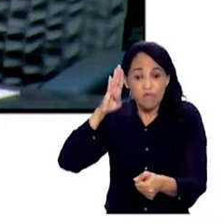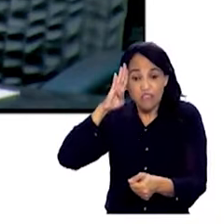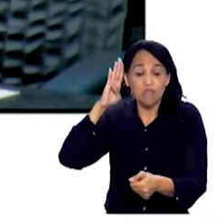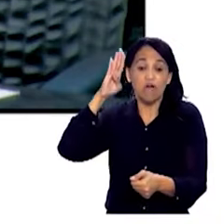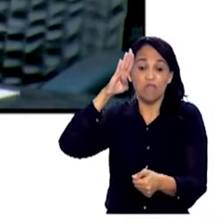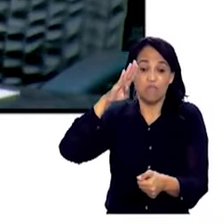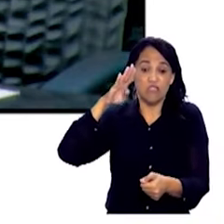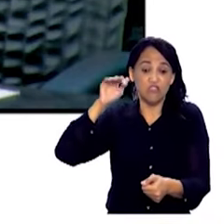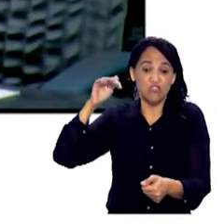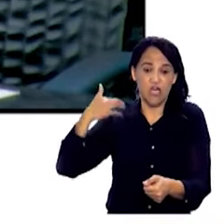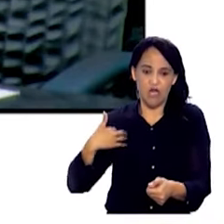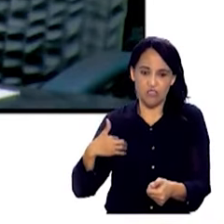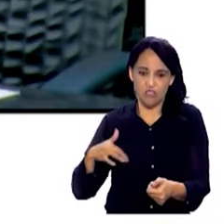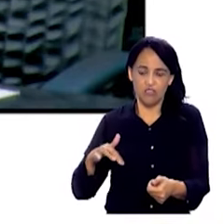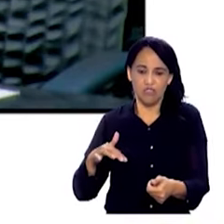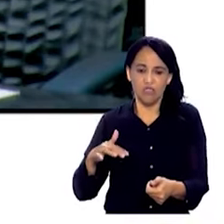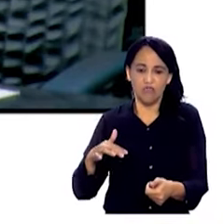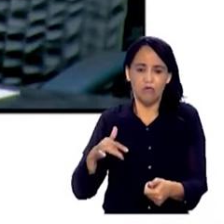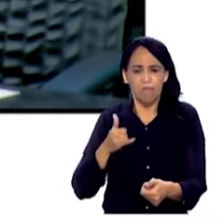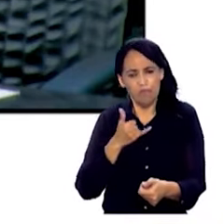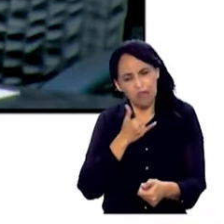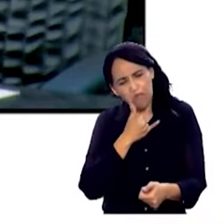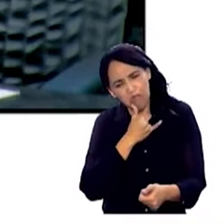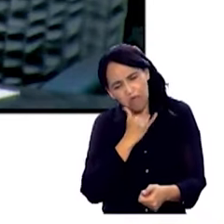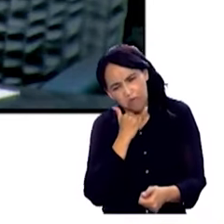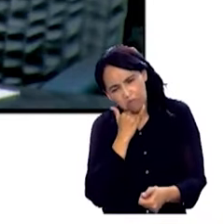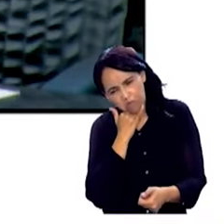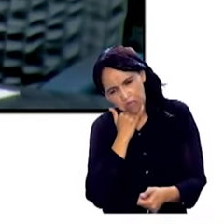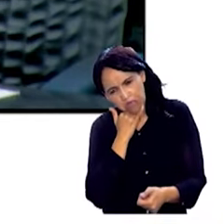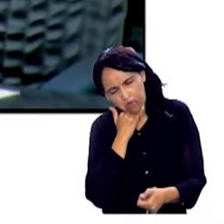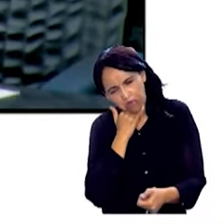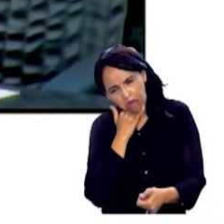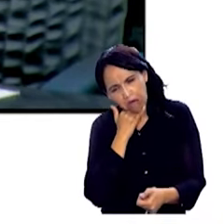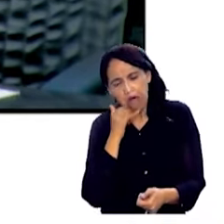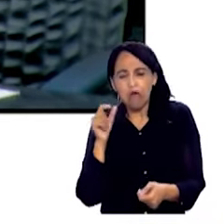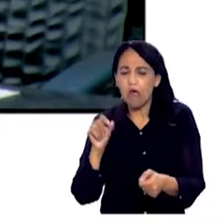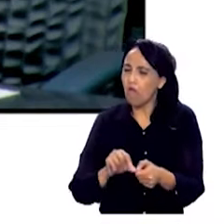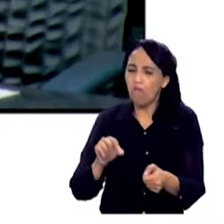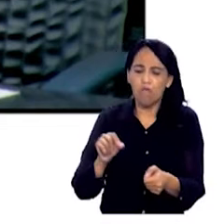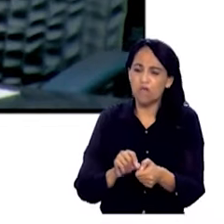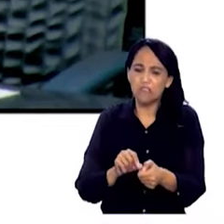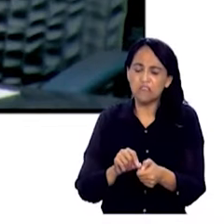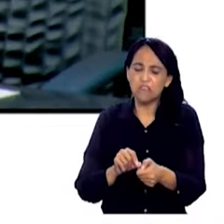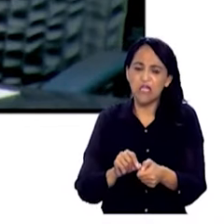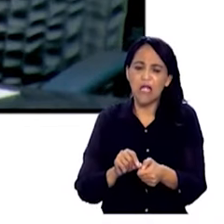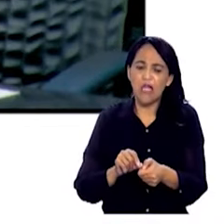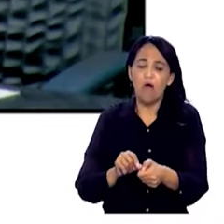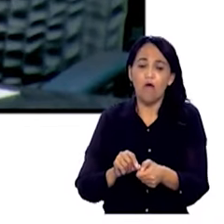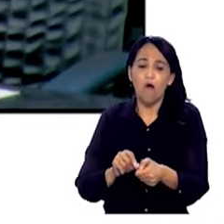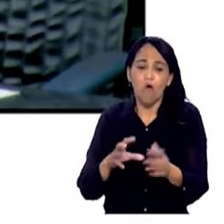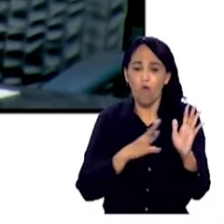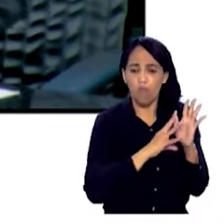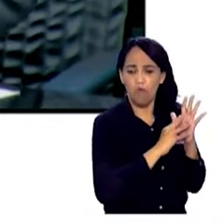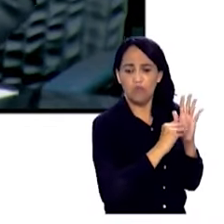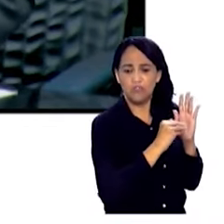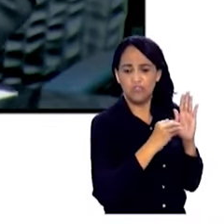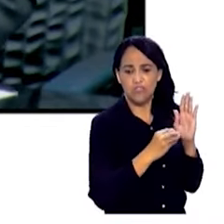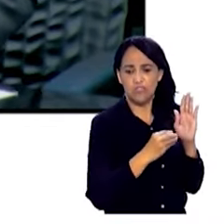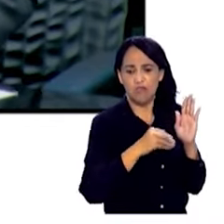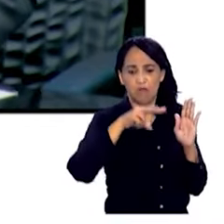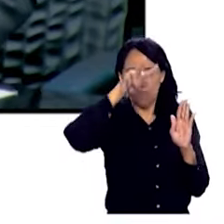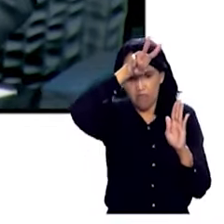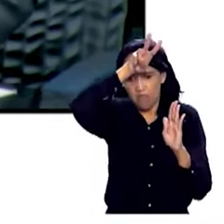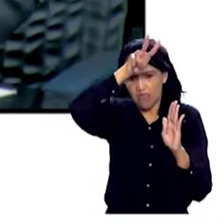do do do modelo peruano Mas vou procurar fazer alguns Paralelos aqui eh entre as experiências eh